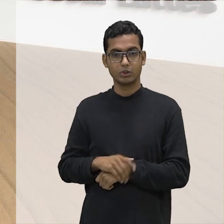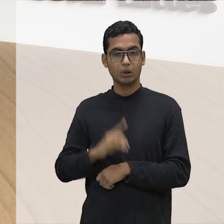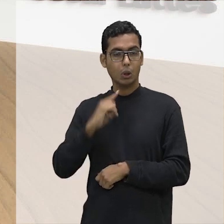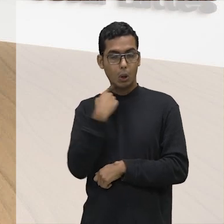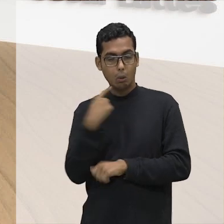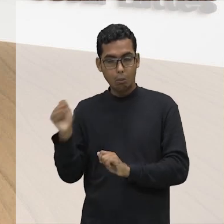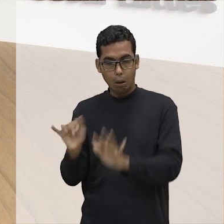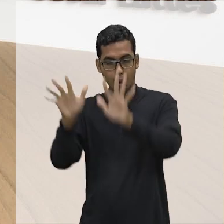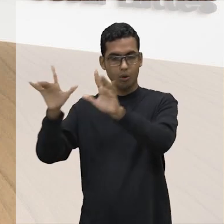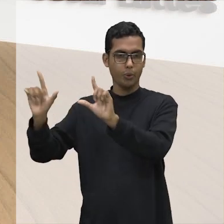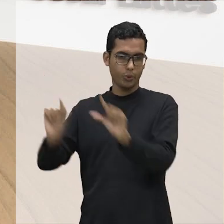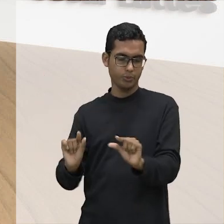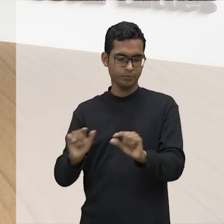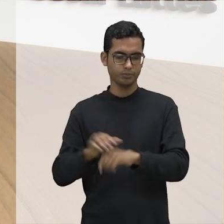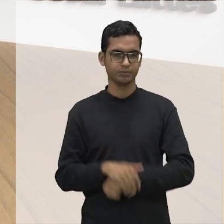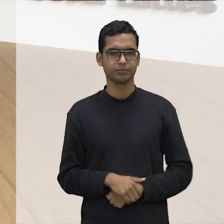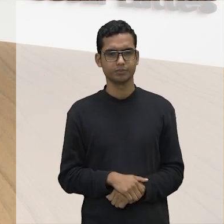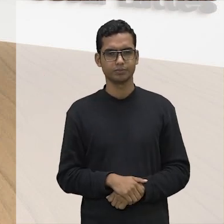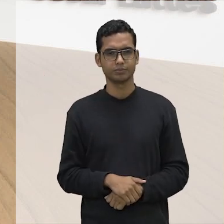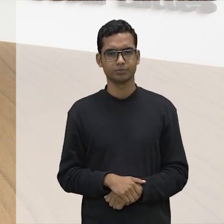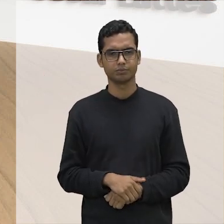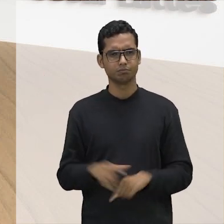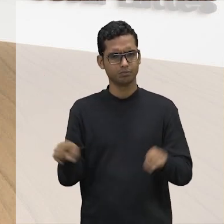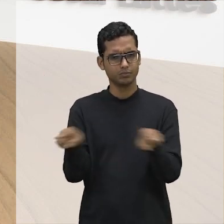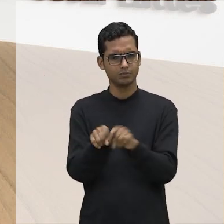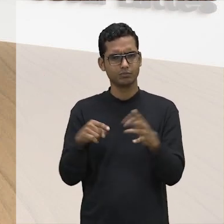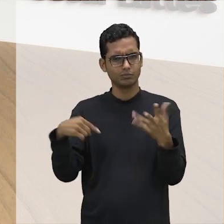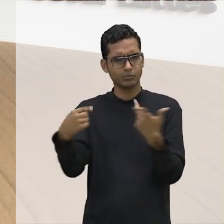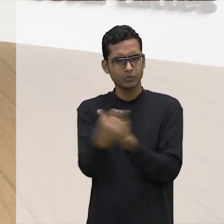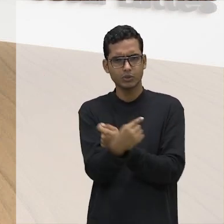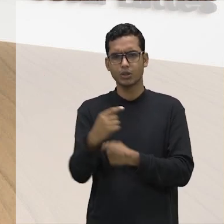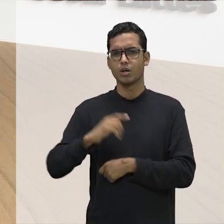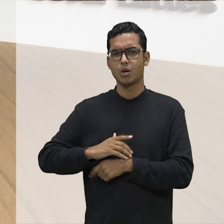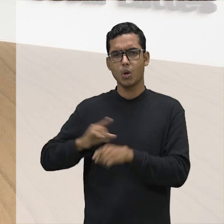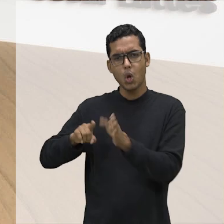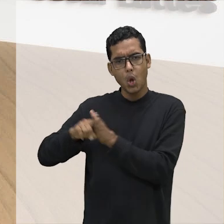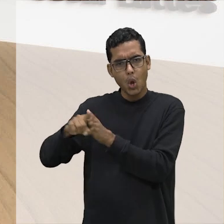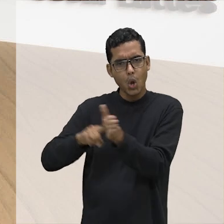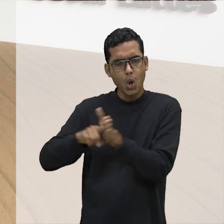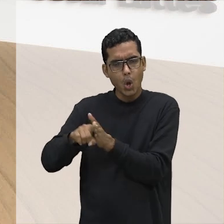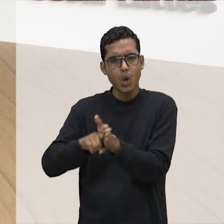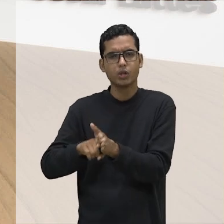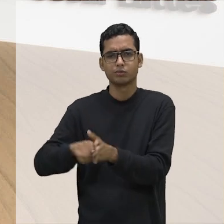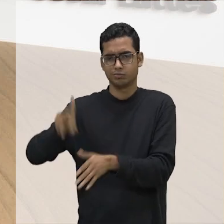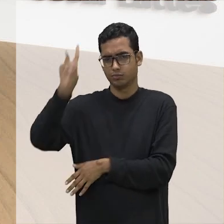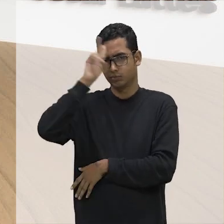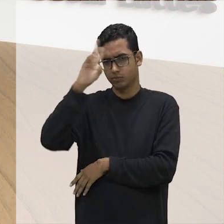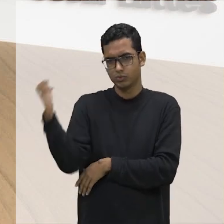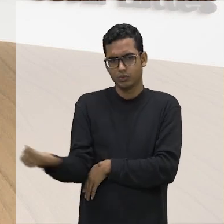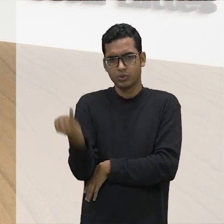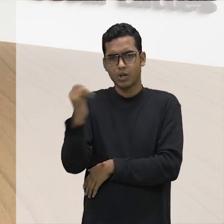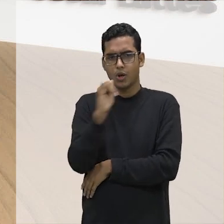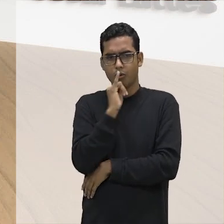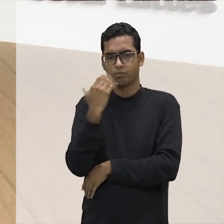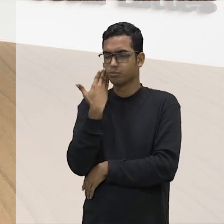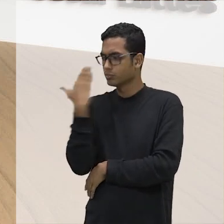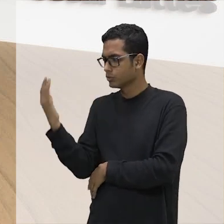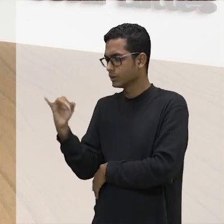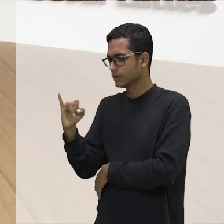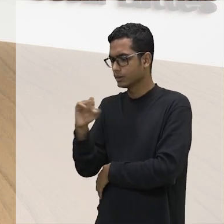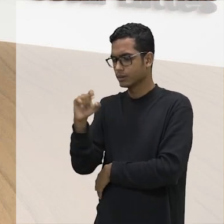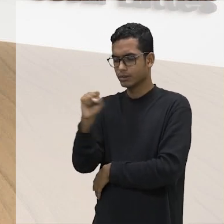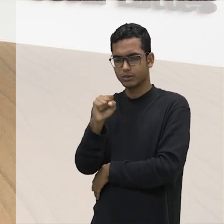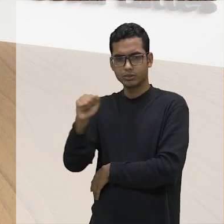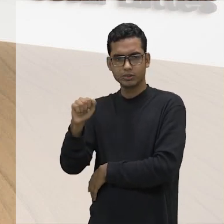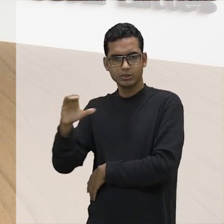é? Bom, mas muitos pesquisadores passaram também e que cabe relembrar, por exemplo, Isaac Newton, que fez a lei